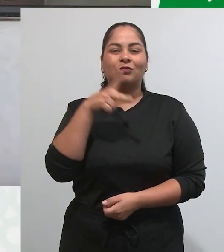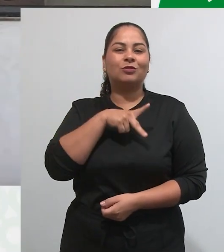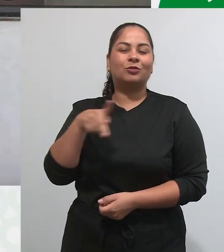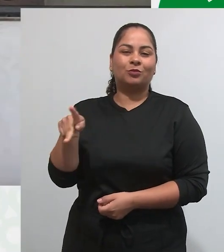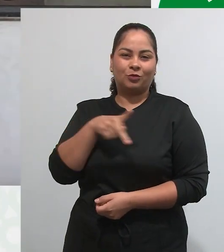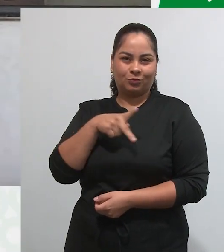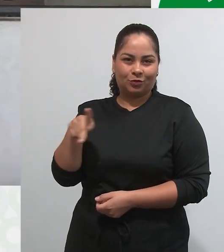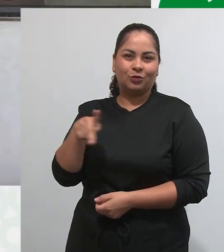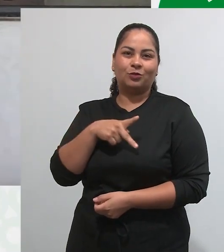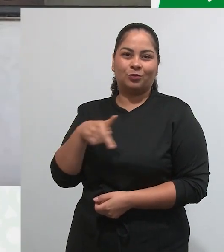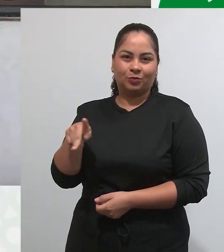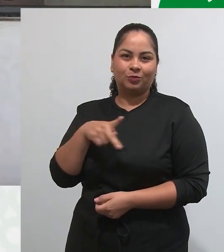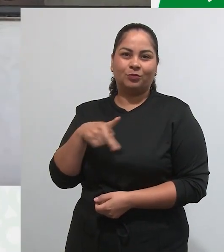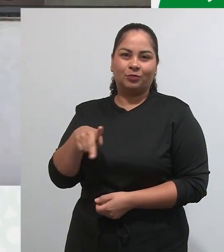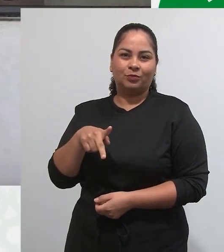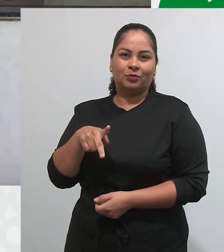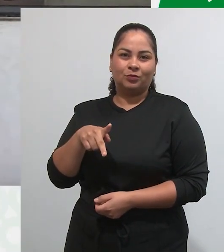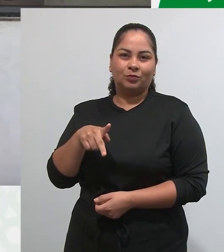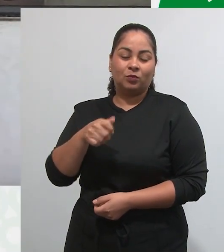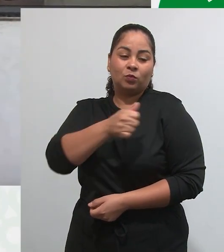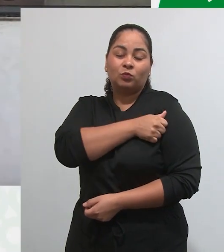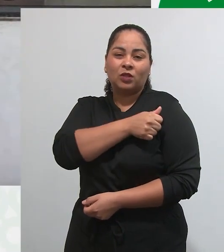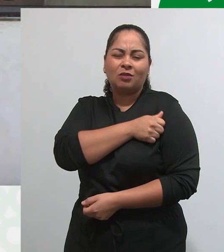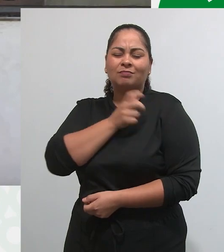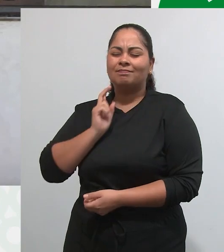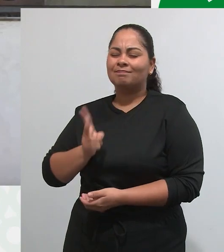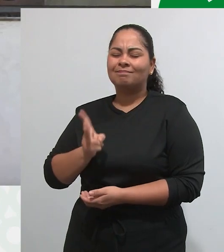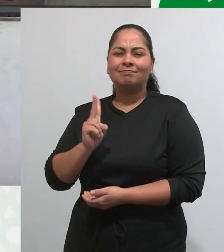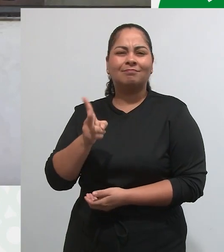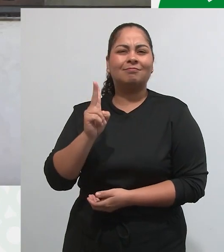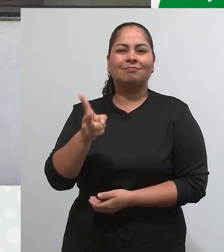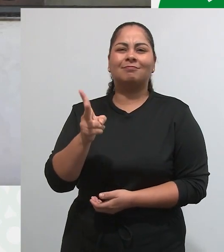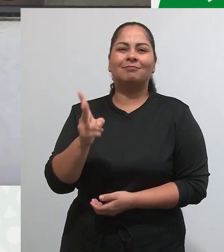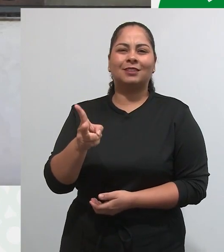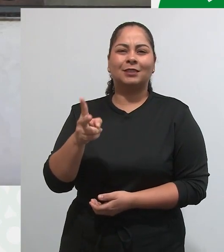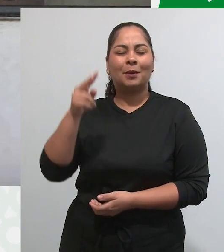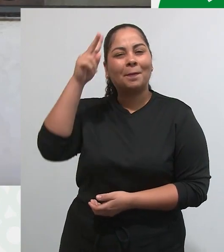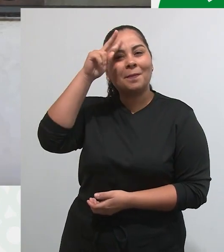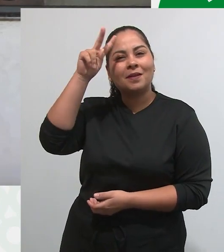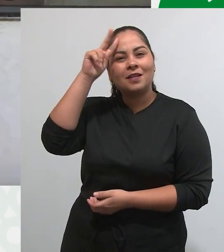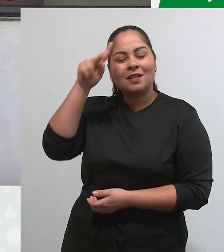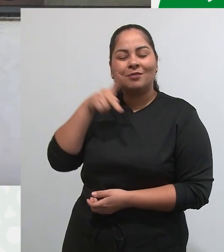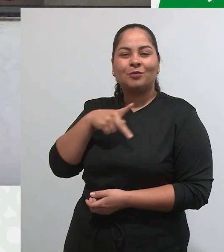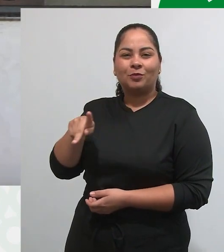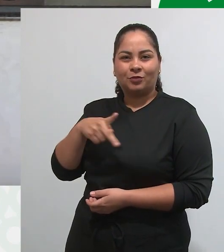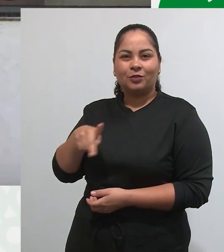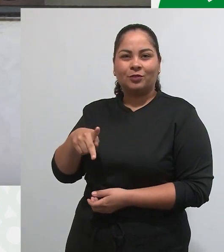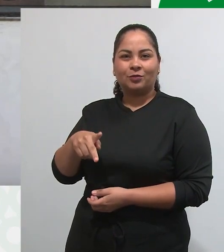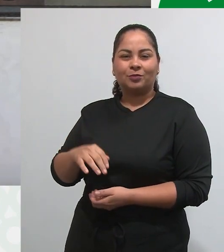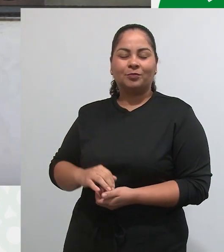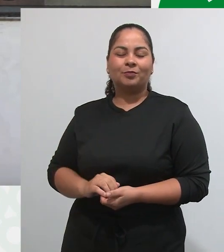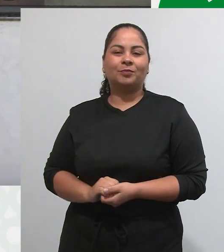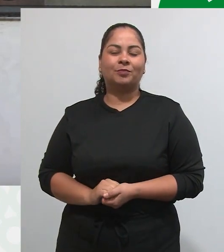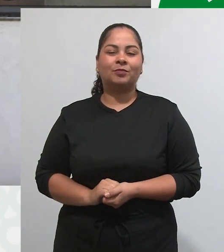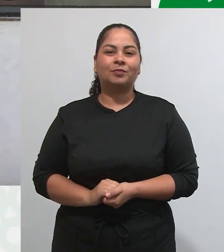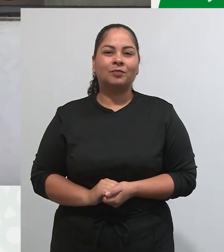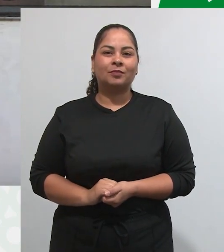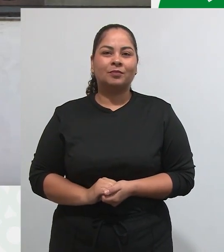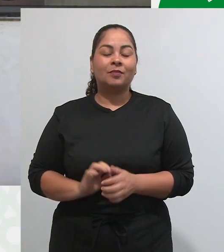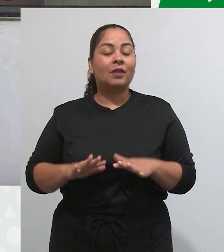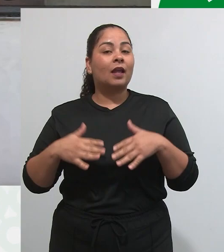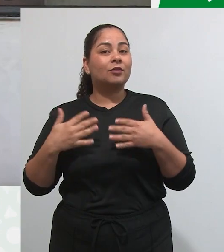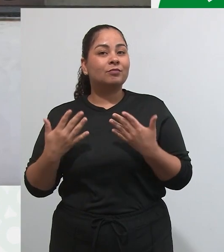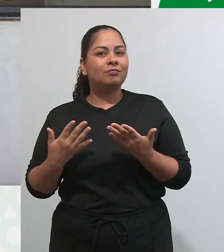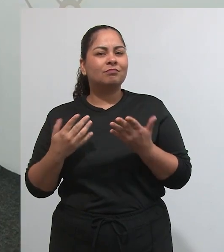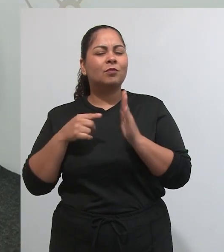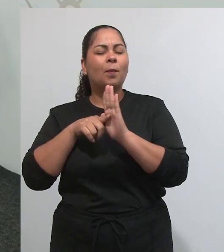Ele é valorizado. Alguém vai valorizar ele. Alguém vai falar dele no futuro. Eu tenho mais